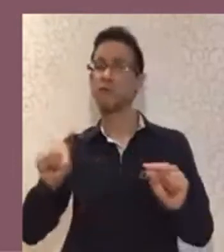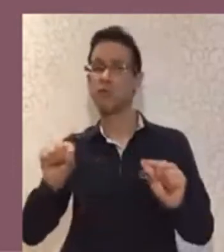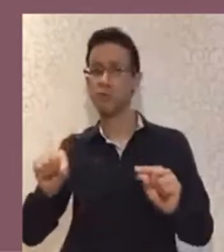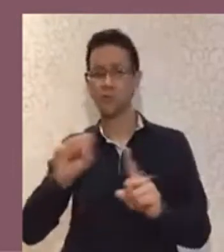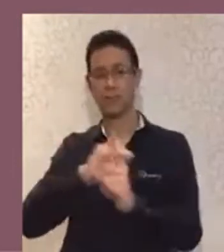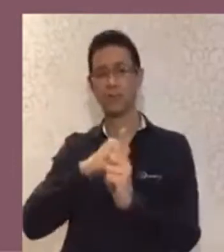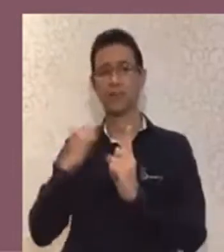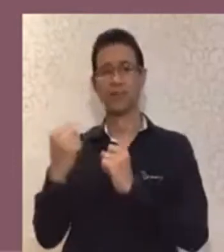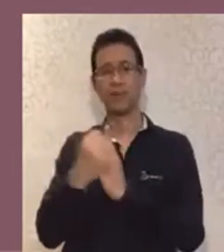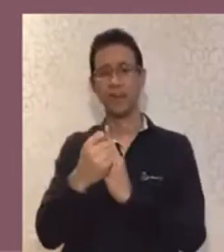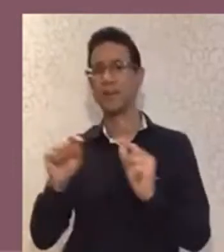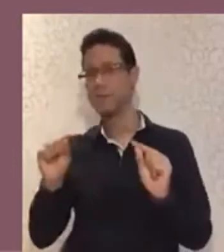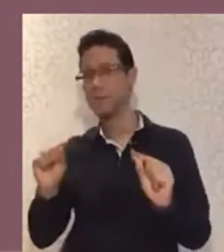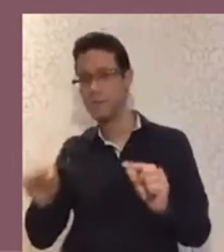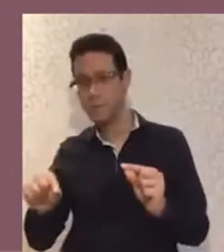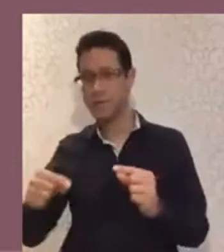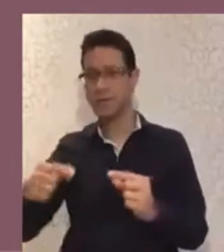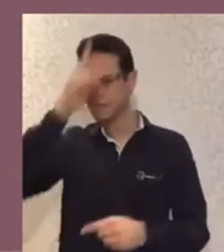as pessoas.